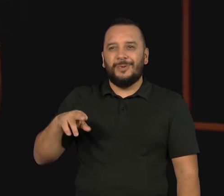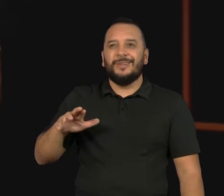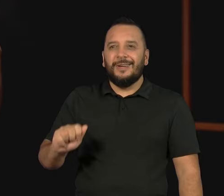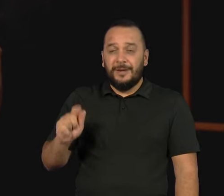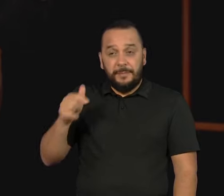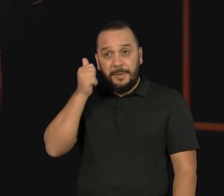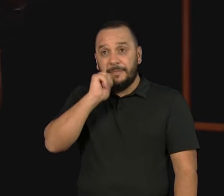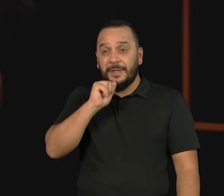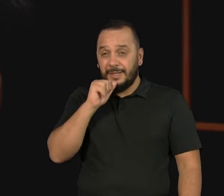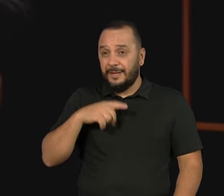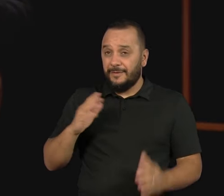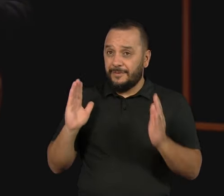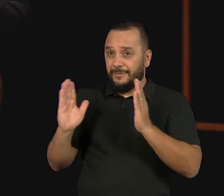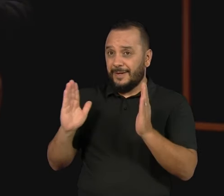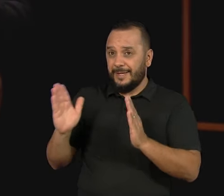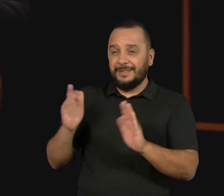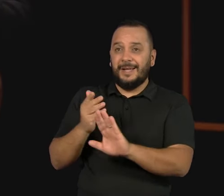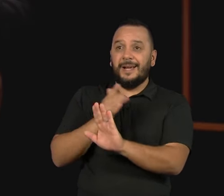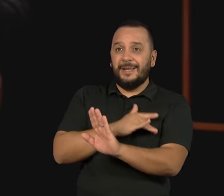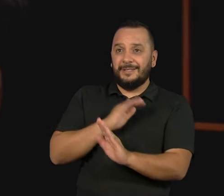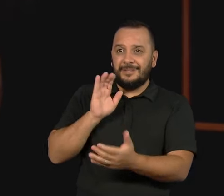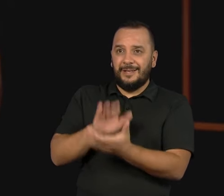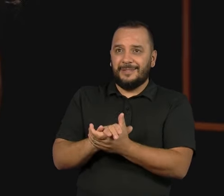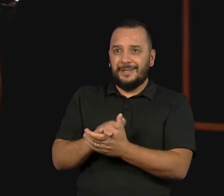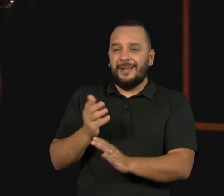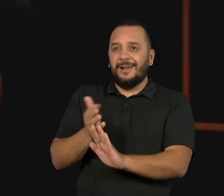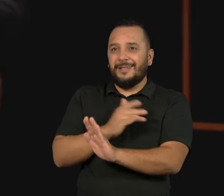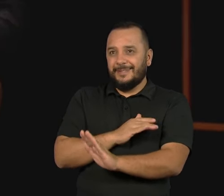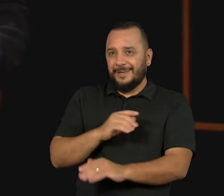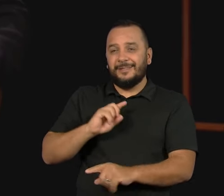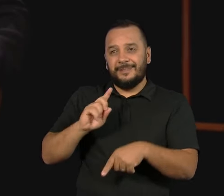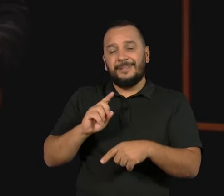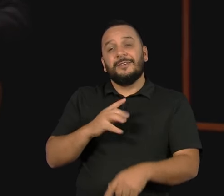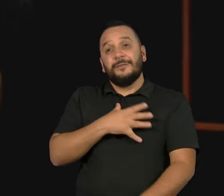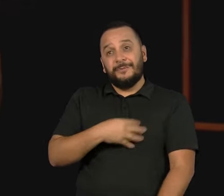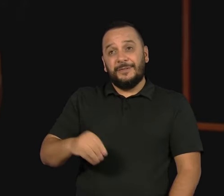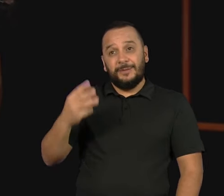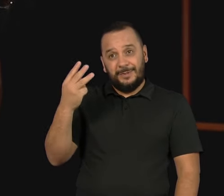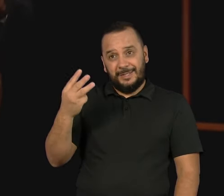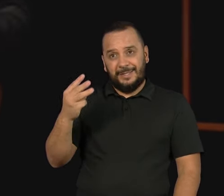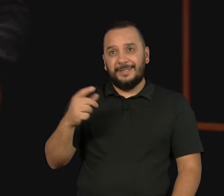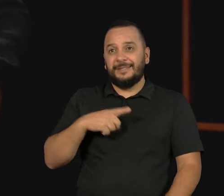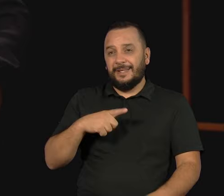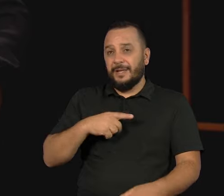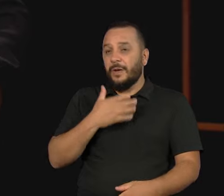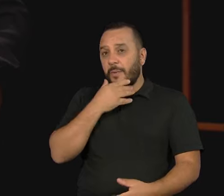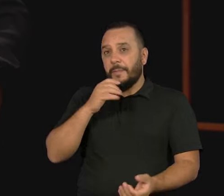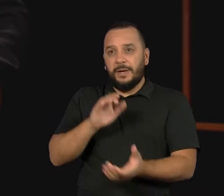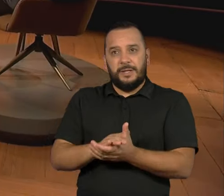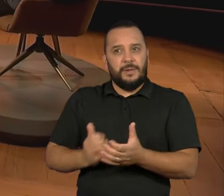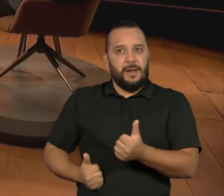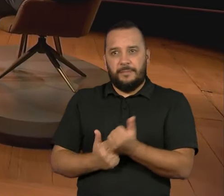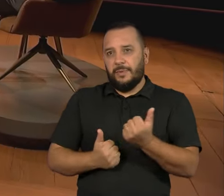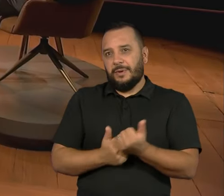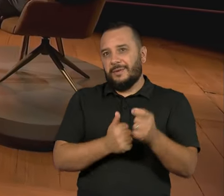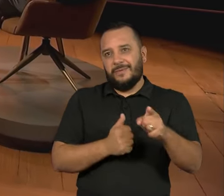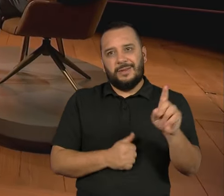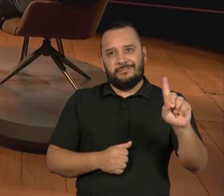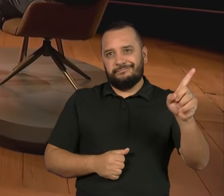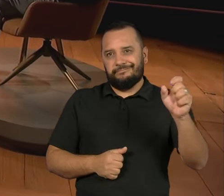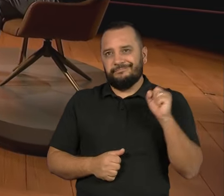Essa primeira fase antes de casar e ter 3 filhos e ter um marido que não apoiava a sua carreira